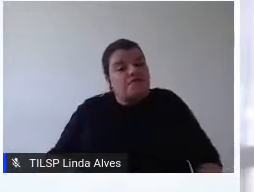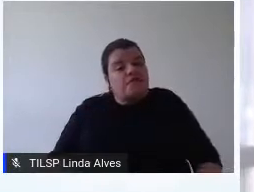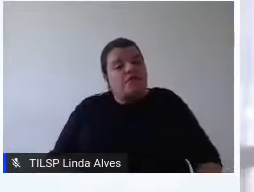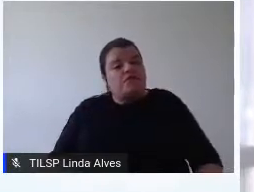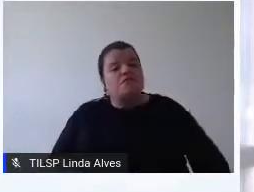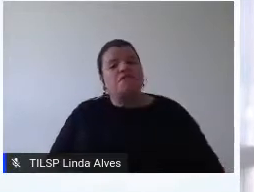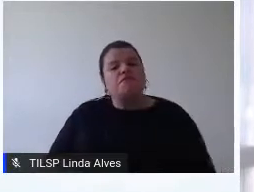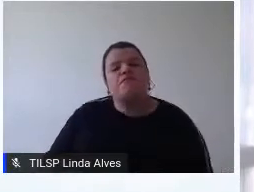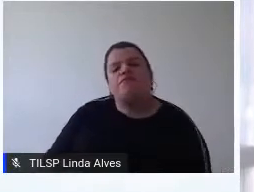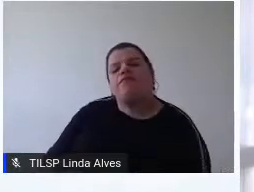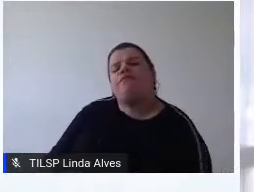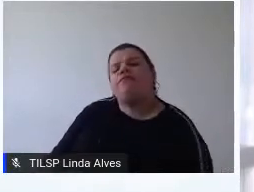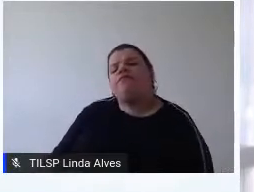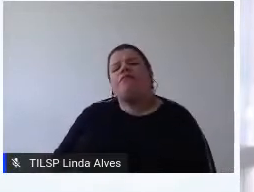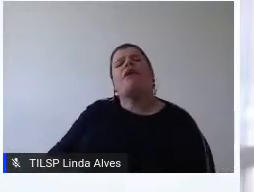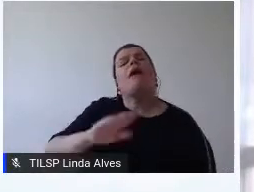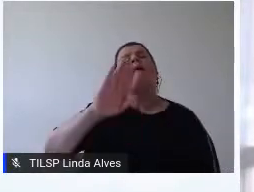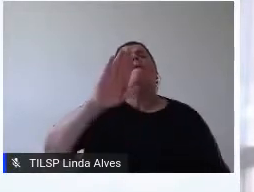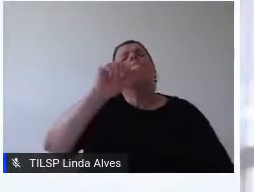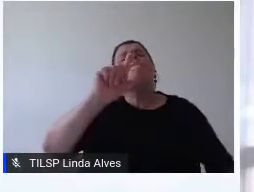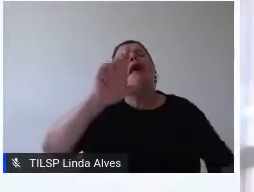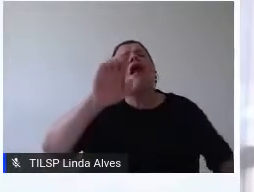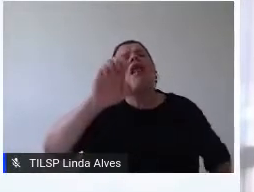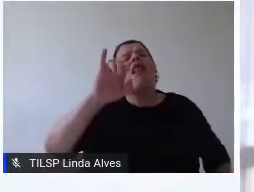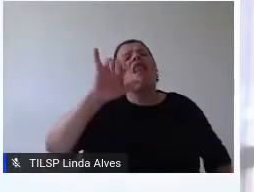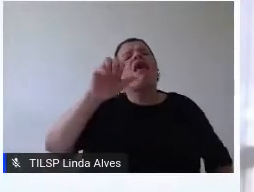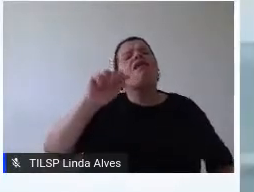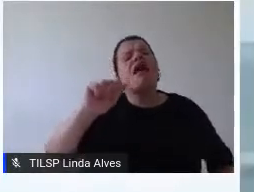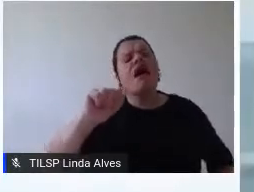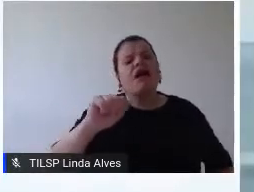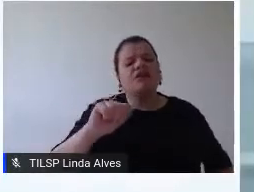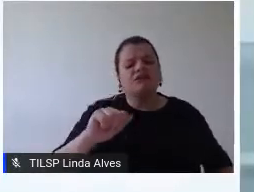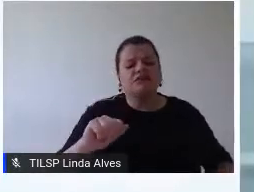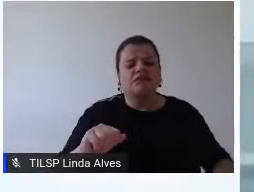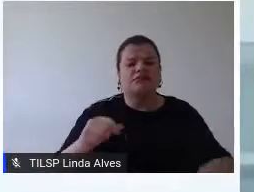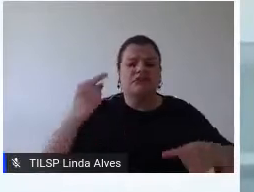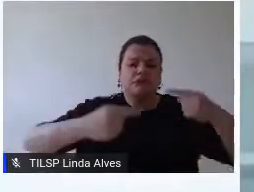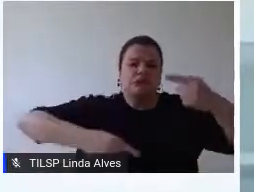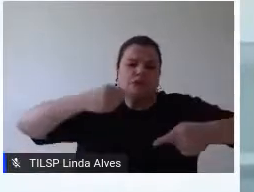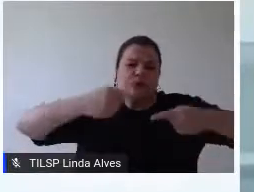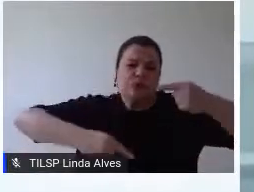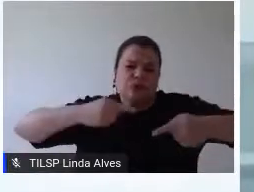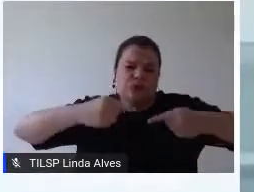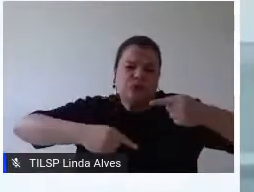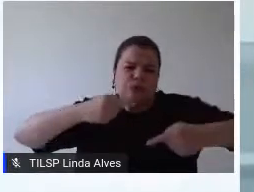Desculpe. E o Baleia Rossi? Em disputa com